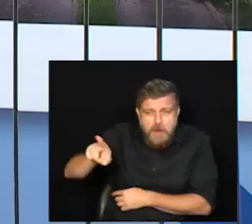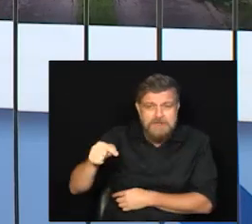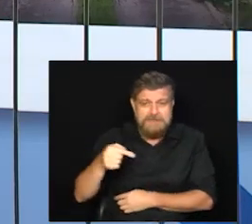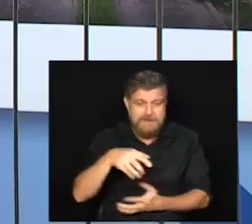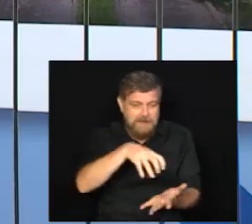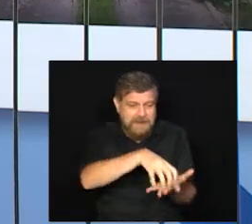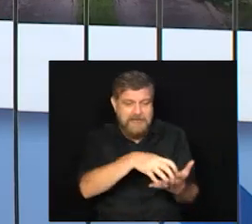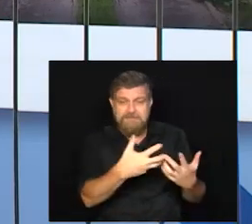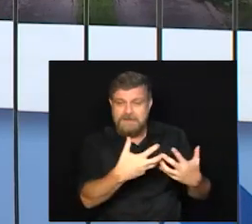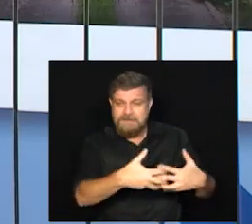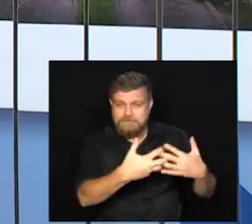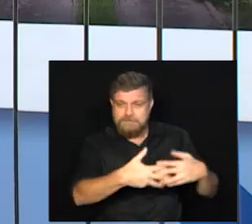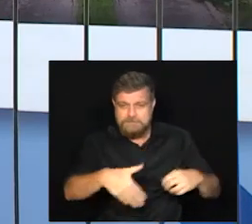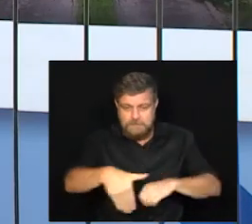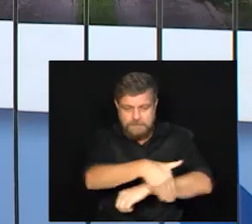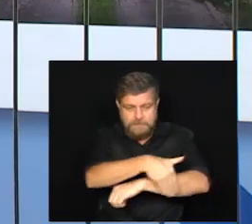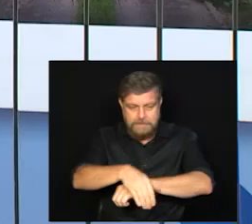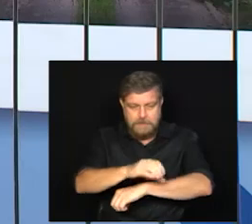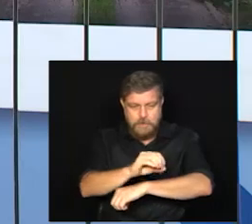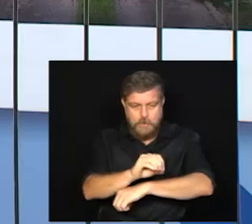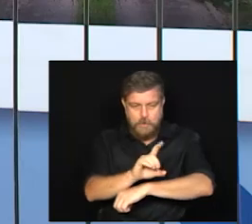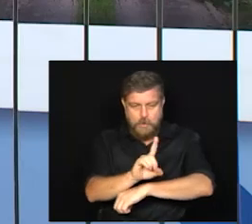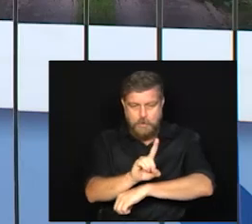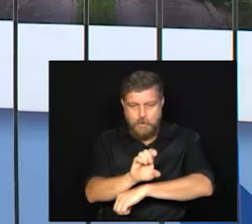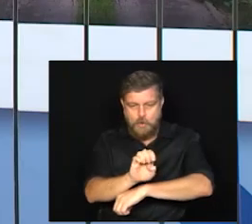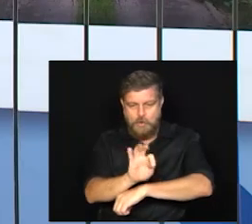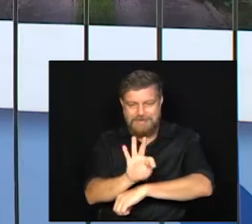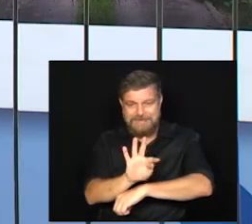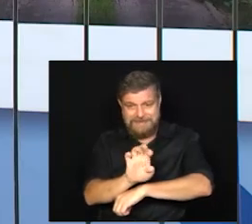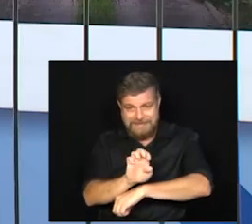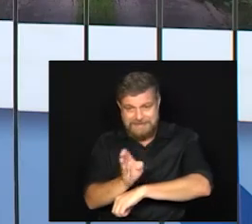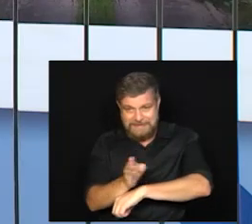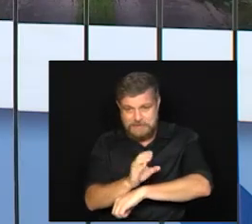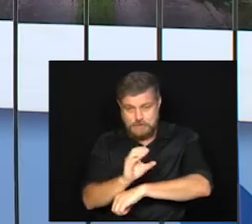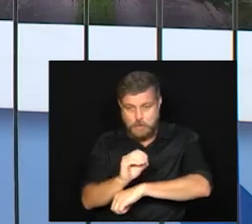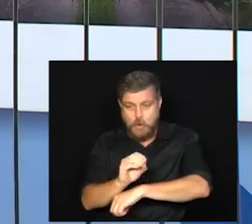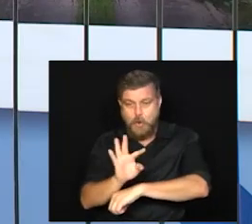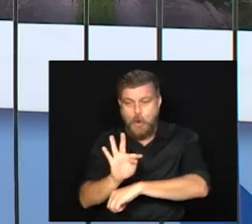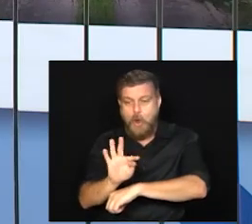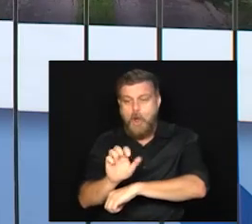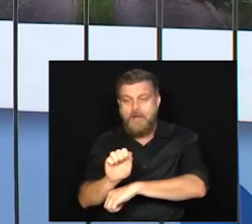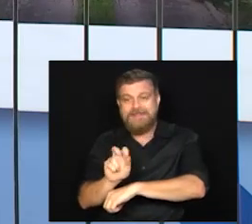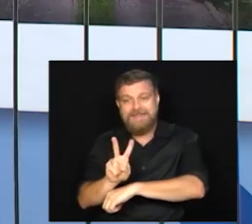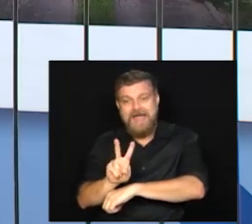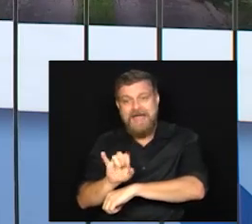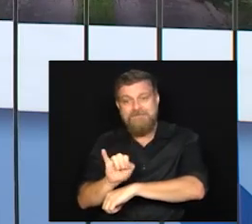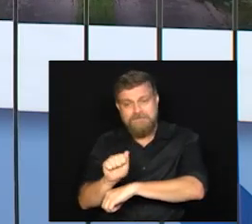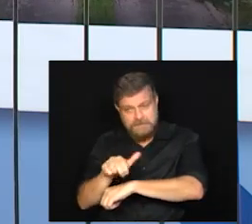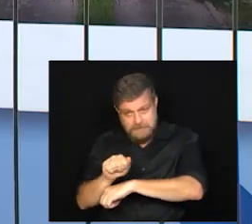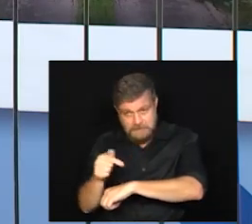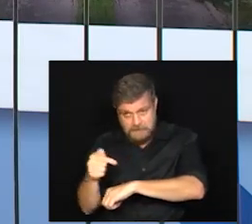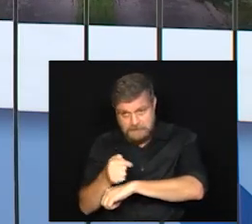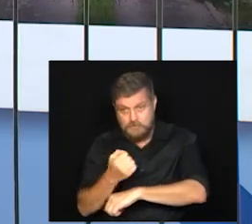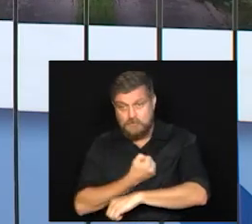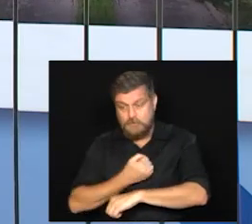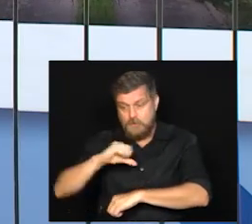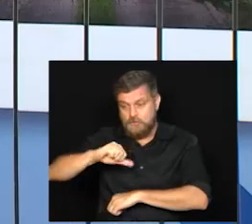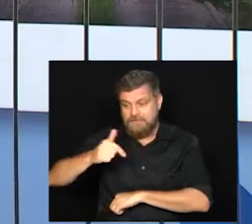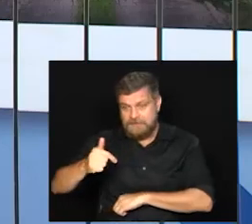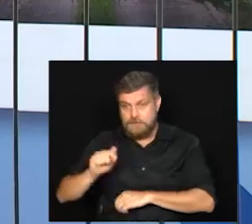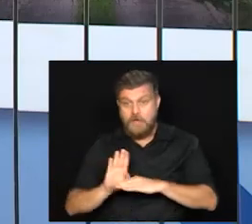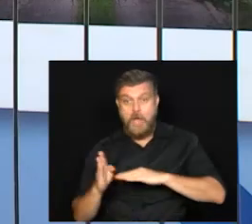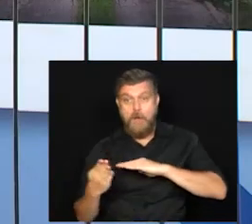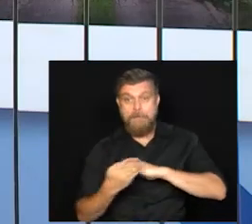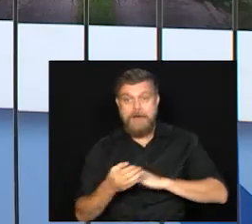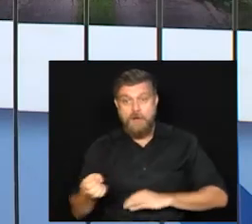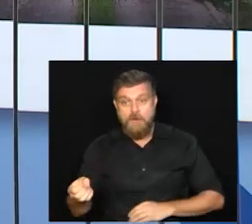vai funcionar na rua Odete Terezinha Santucci Otaviano 92, lá no bairro Vida Nova, e nós vamos